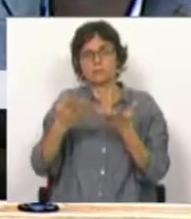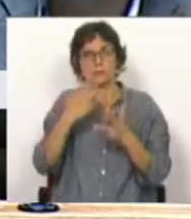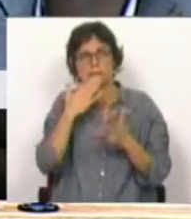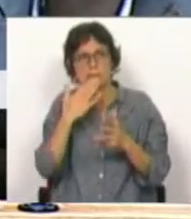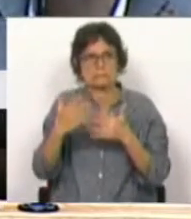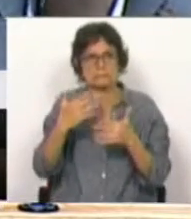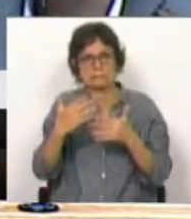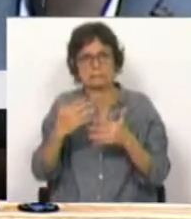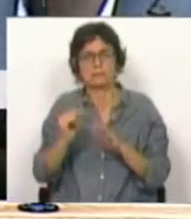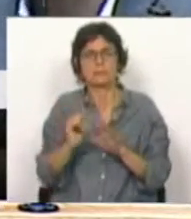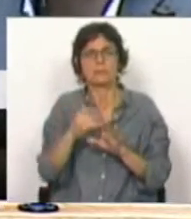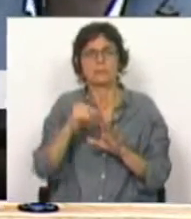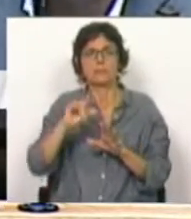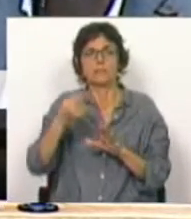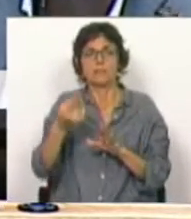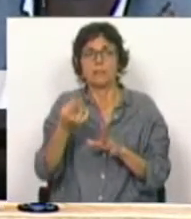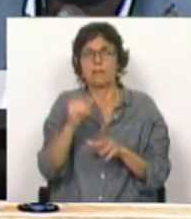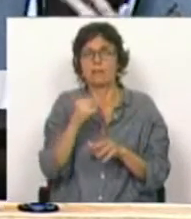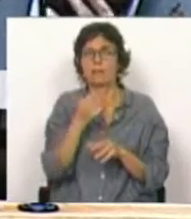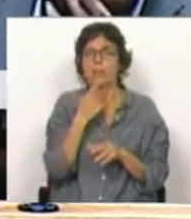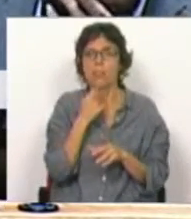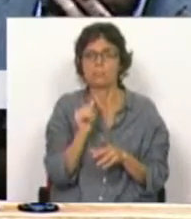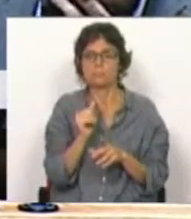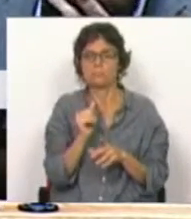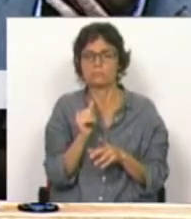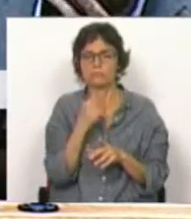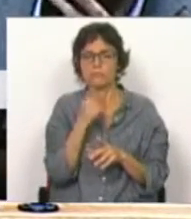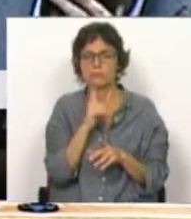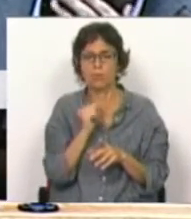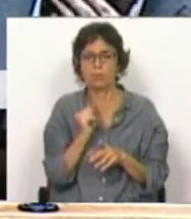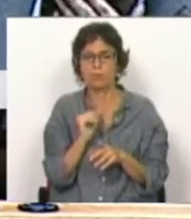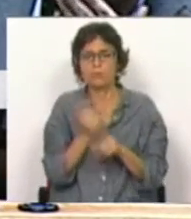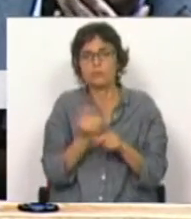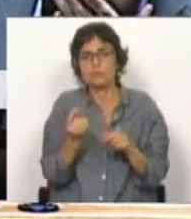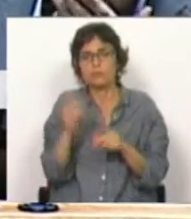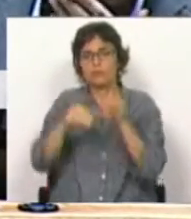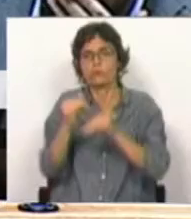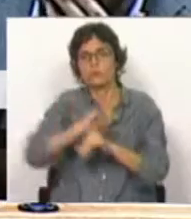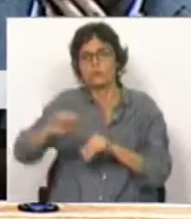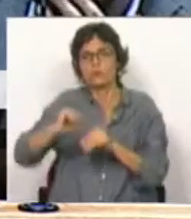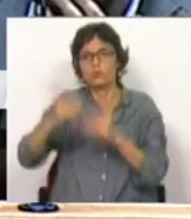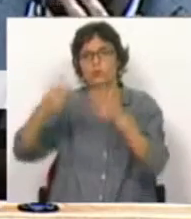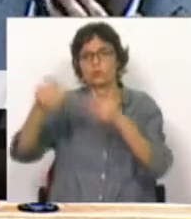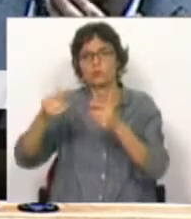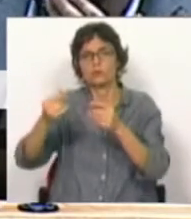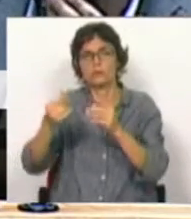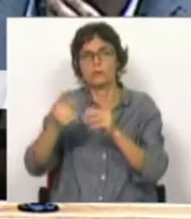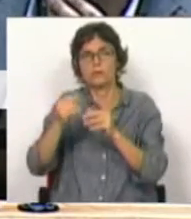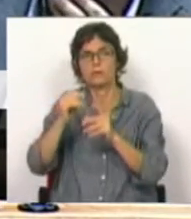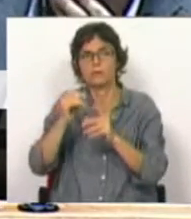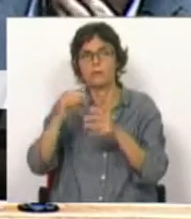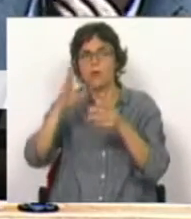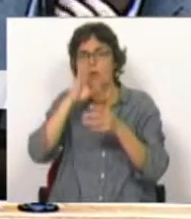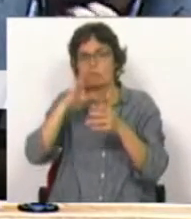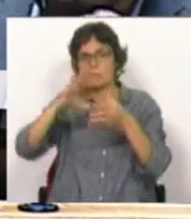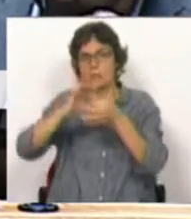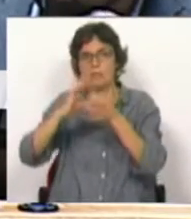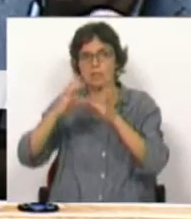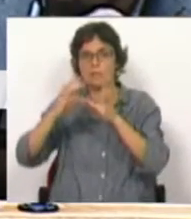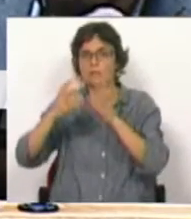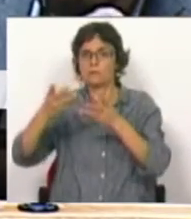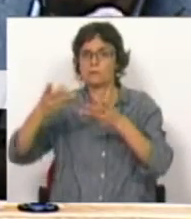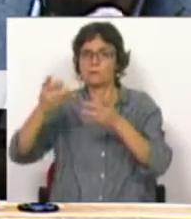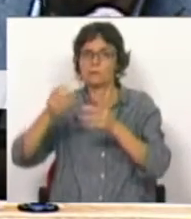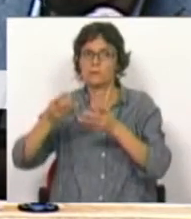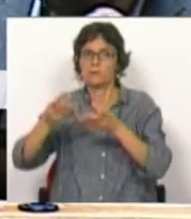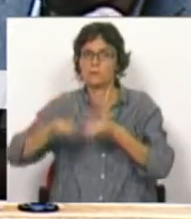bocado estranho. Também não podemos dizer isso, porque votamos contra todos os orçamentos que aumentaram o orçamento do Serviço Nacional de Saúde.